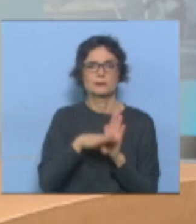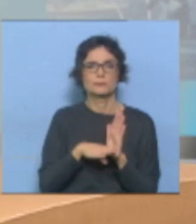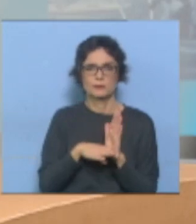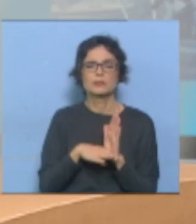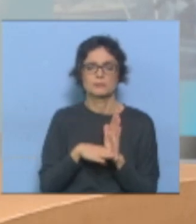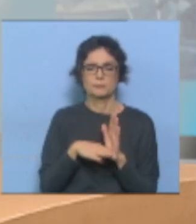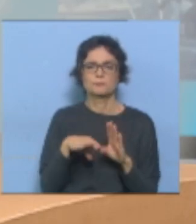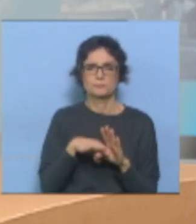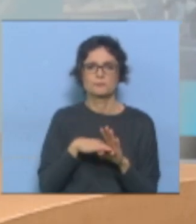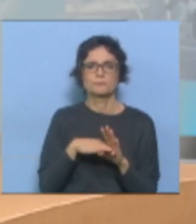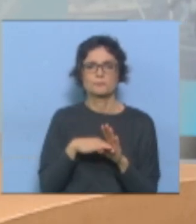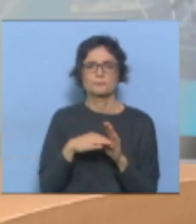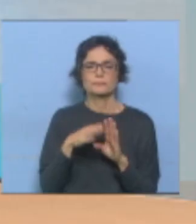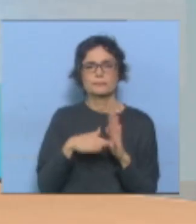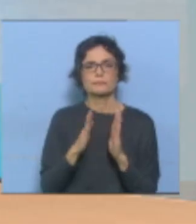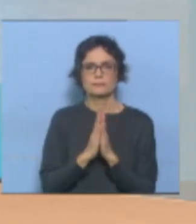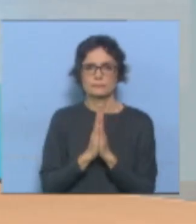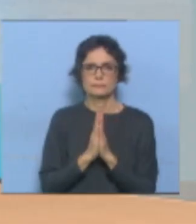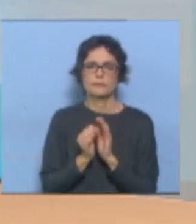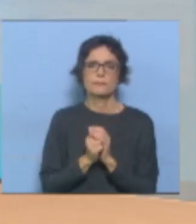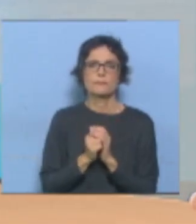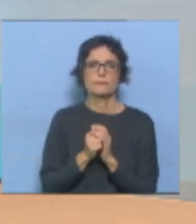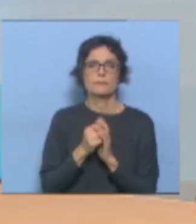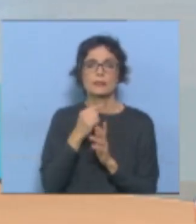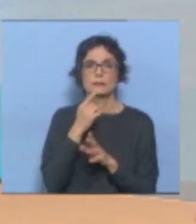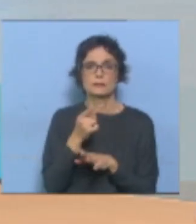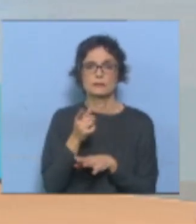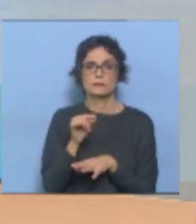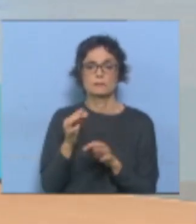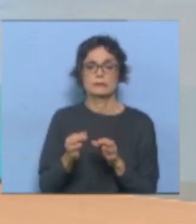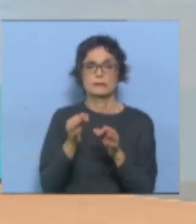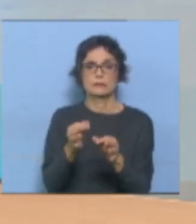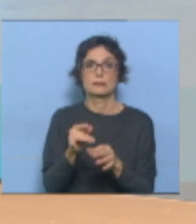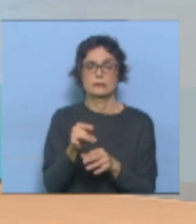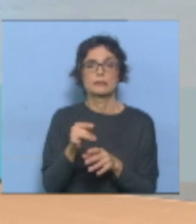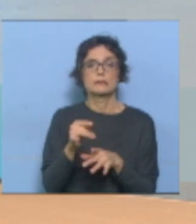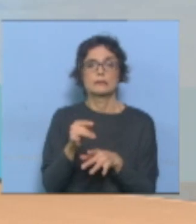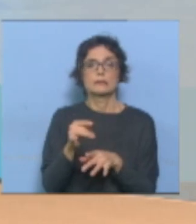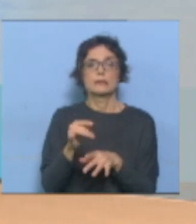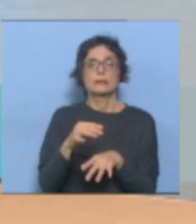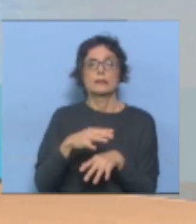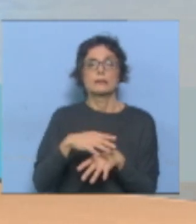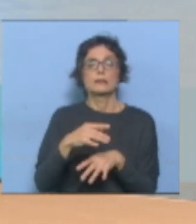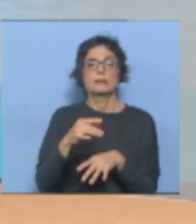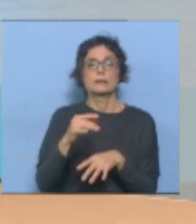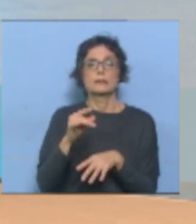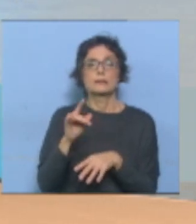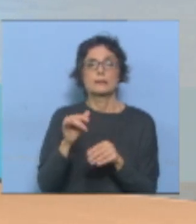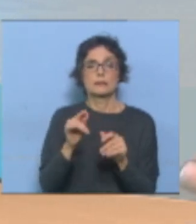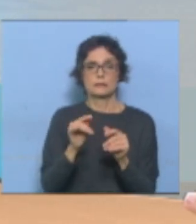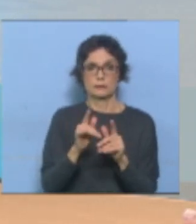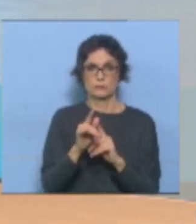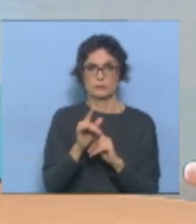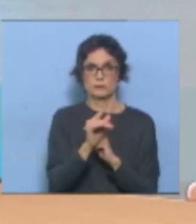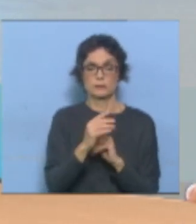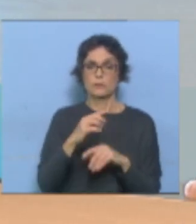no programa Eclésia. A terminar, recordo ainda que mais logo a edição rádio do programa Eclésia passa pela Antena